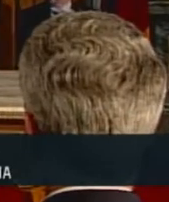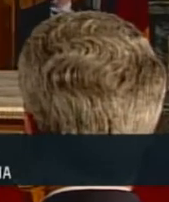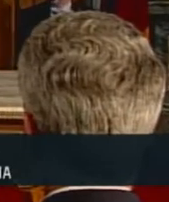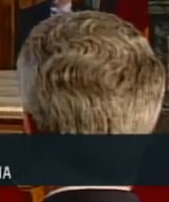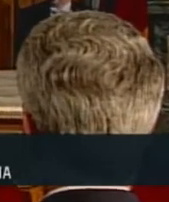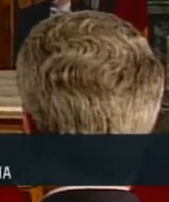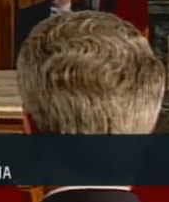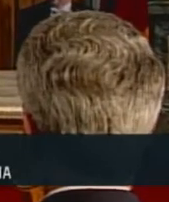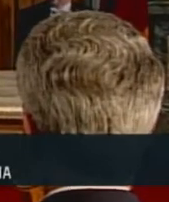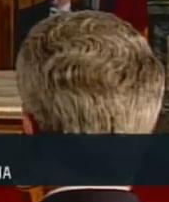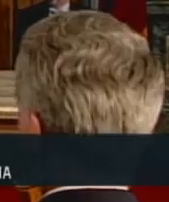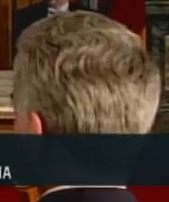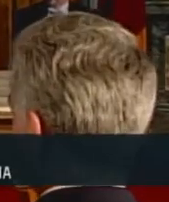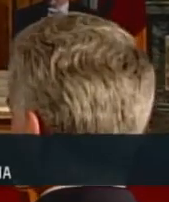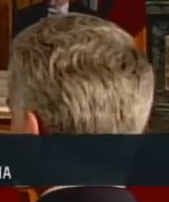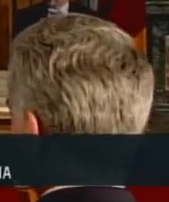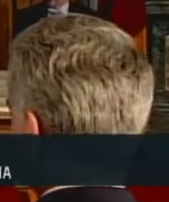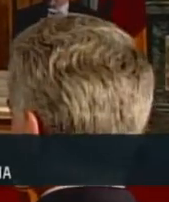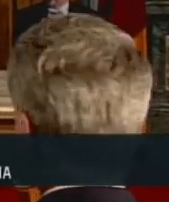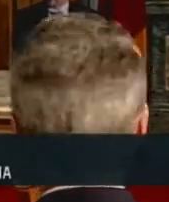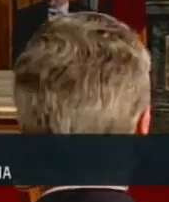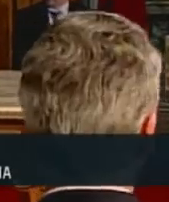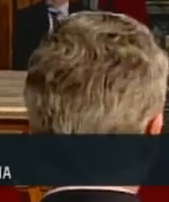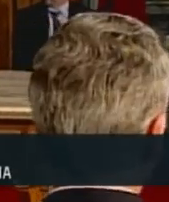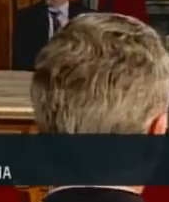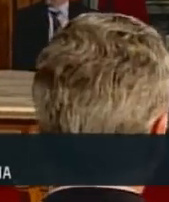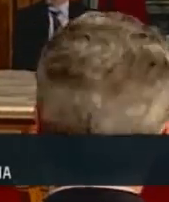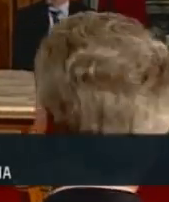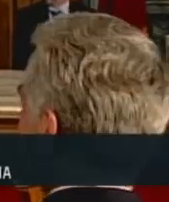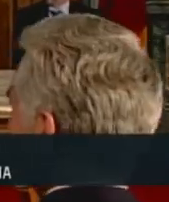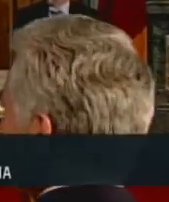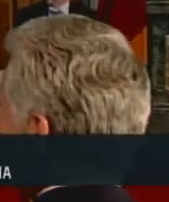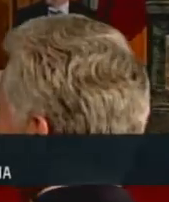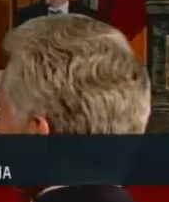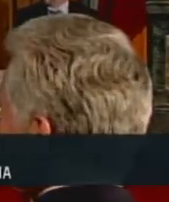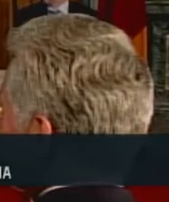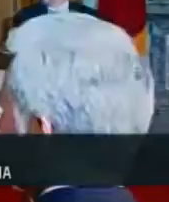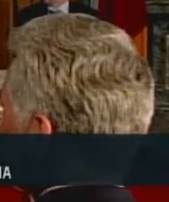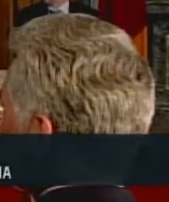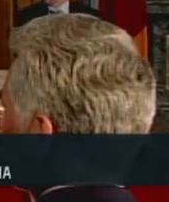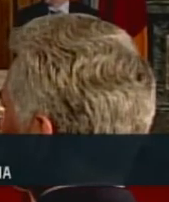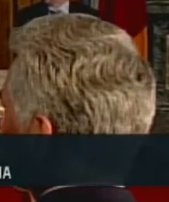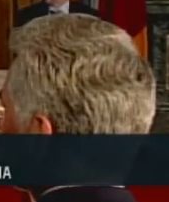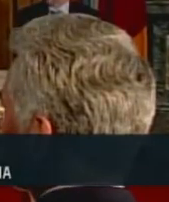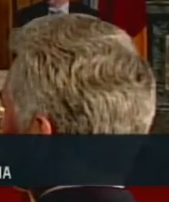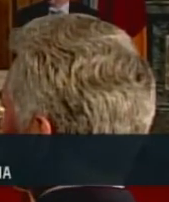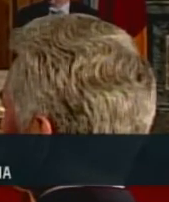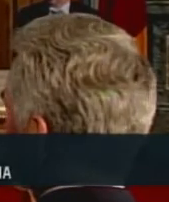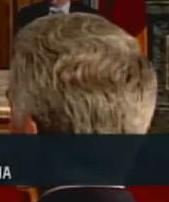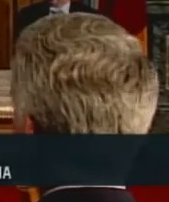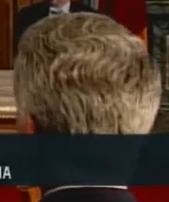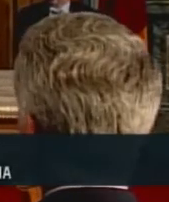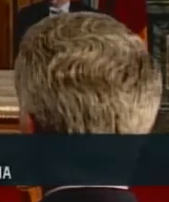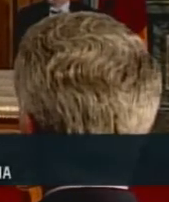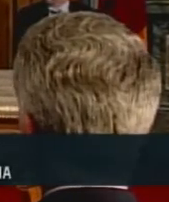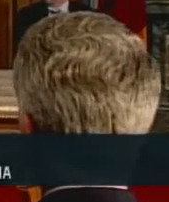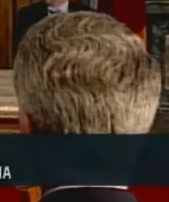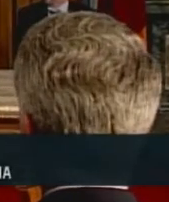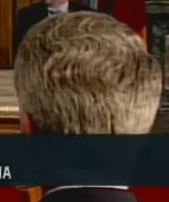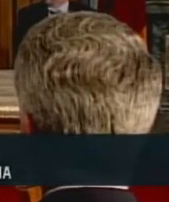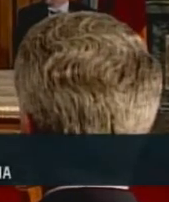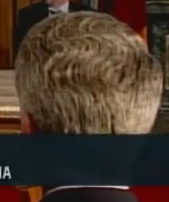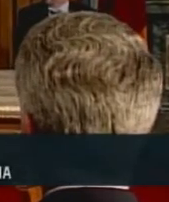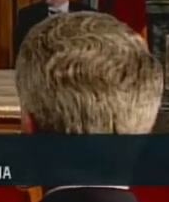Sérgio Souza Dias, a assinarem um acordo de encerramento de litígio judicial entre a União e a Companhia Estadual de Energia